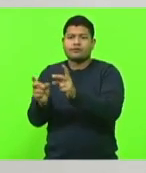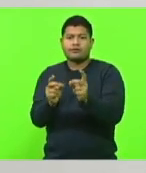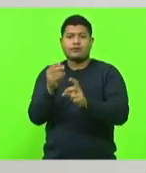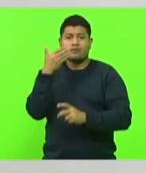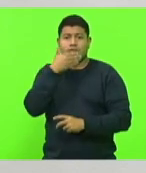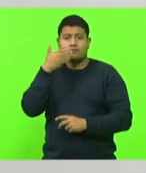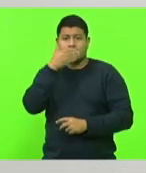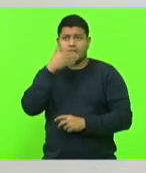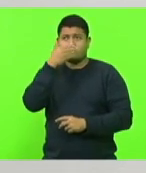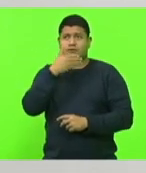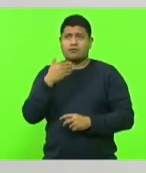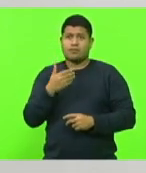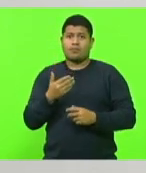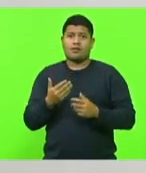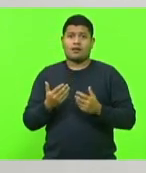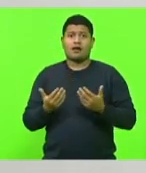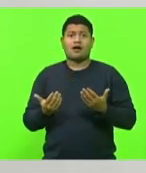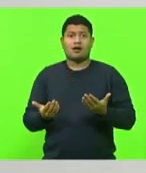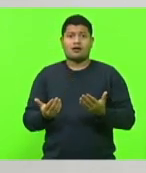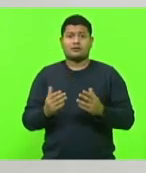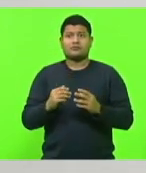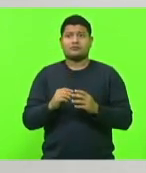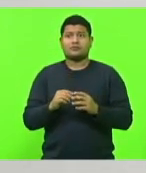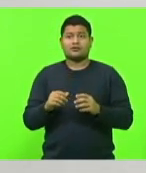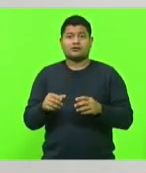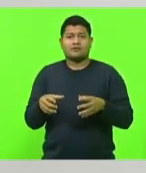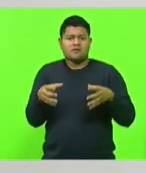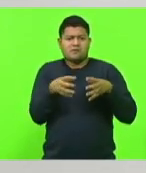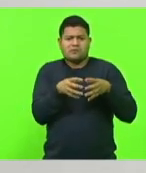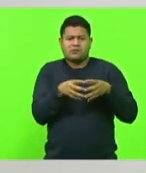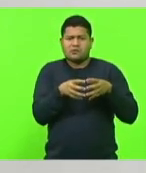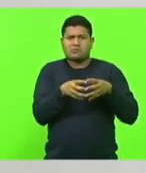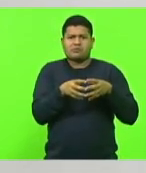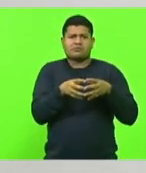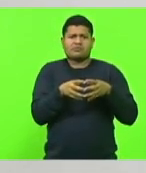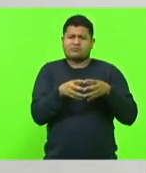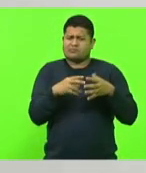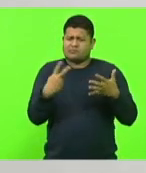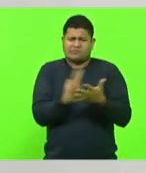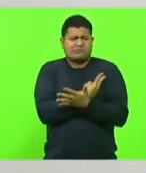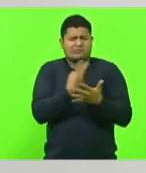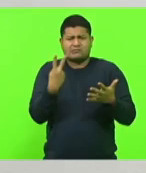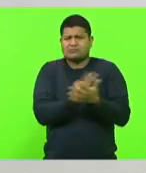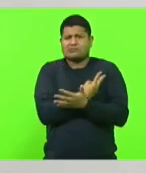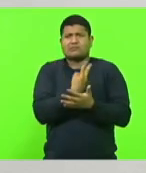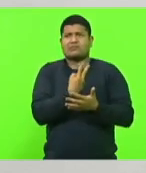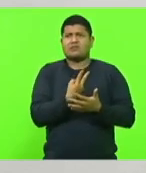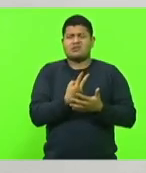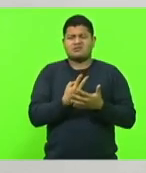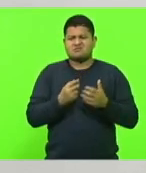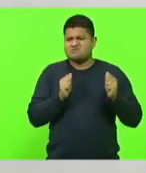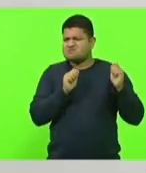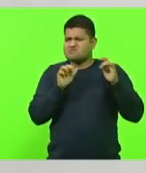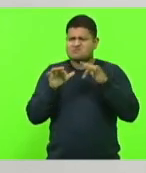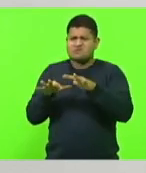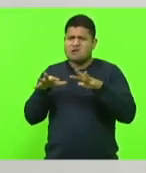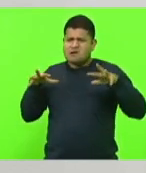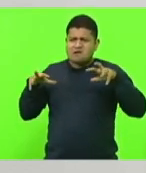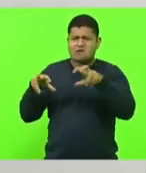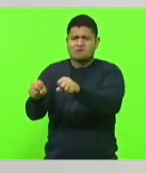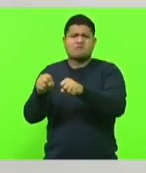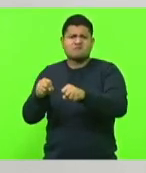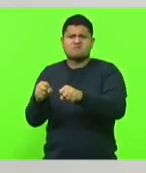vem uns energúmenos desse, empregando a força,